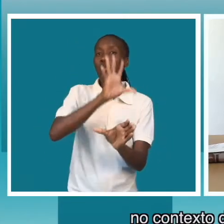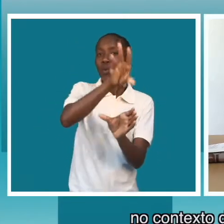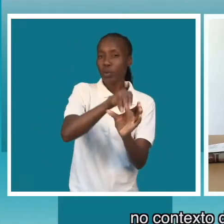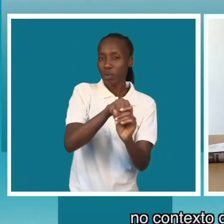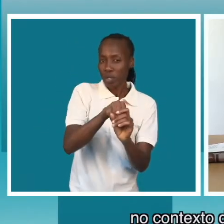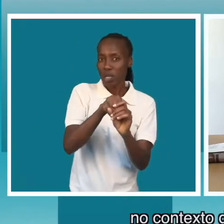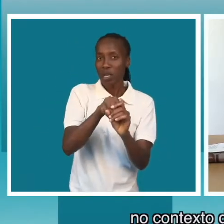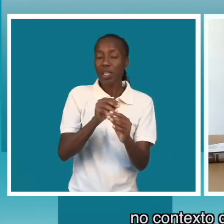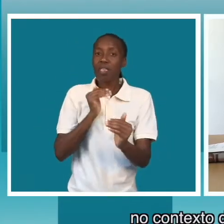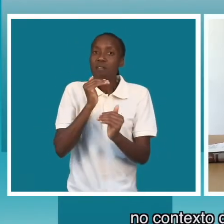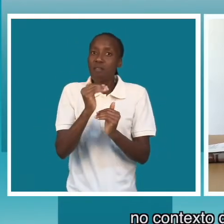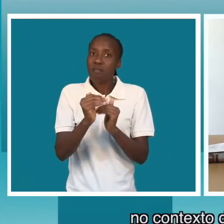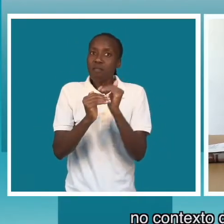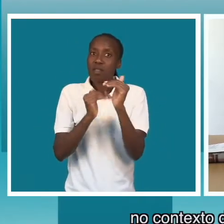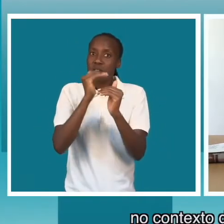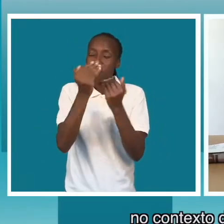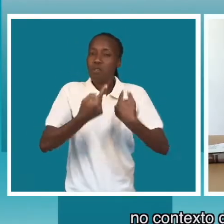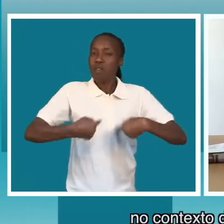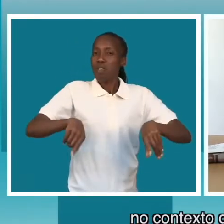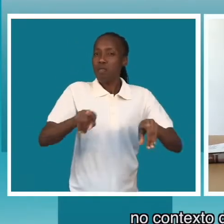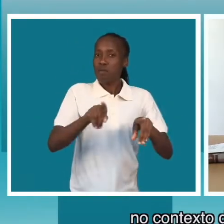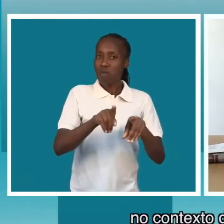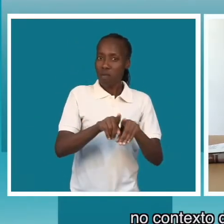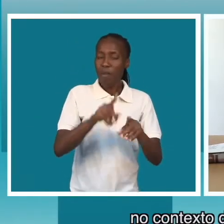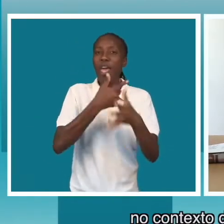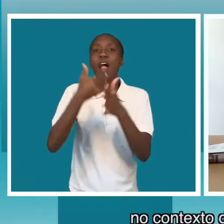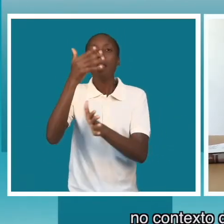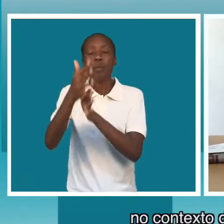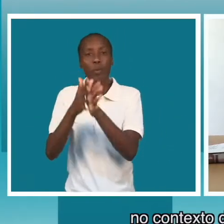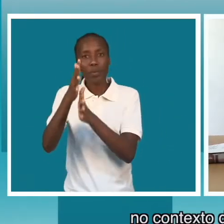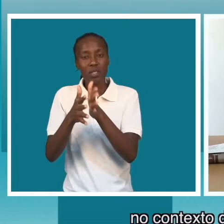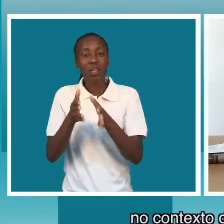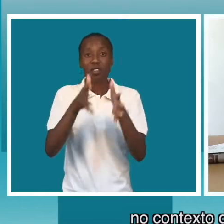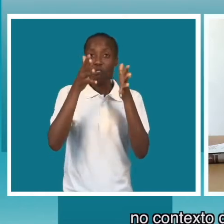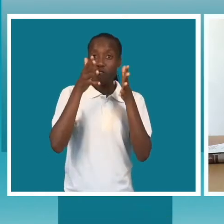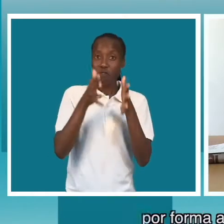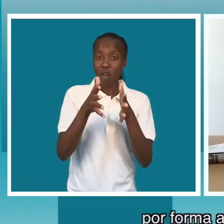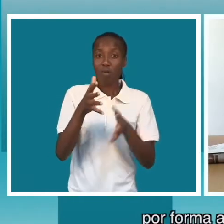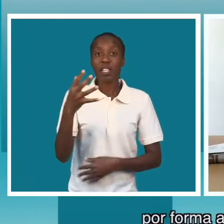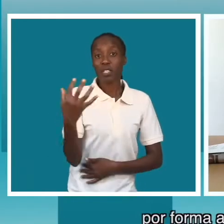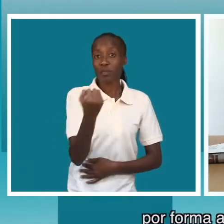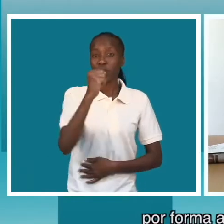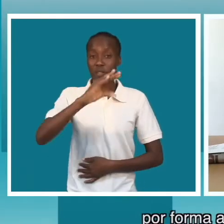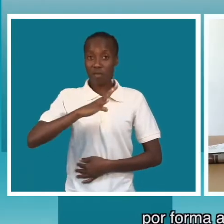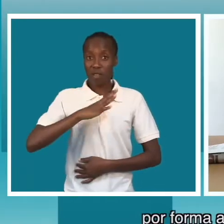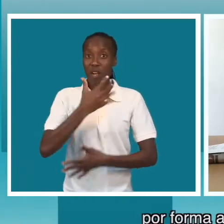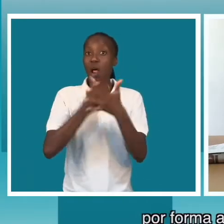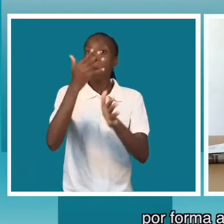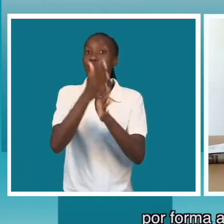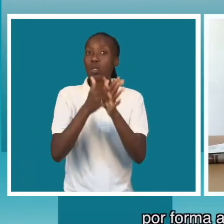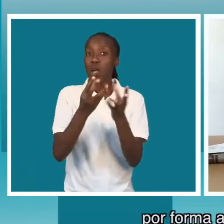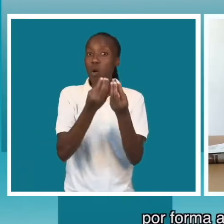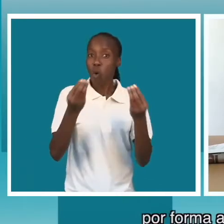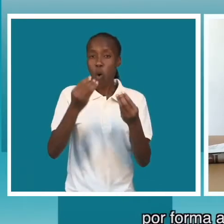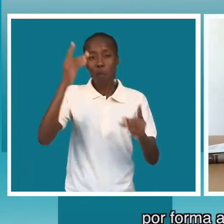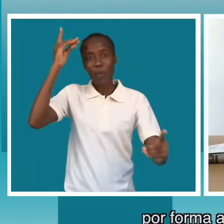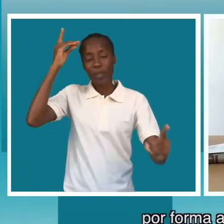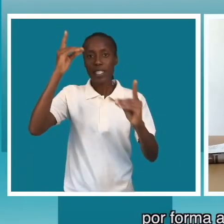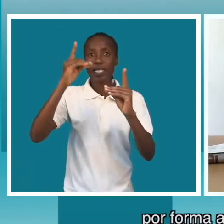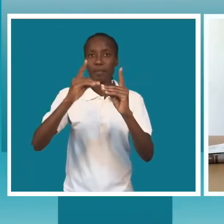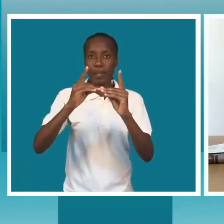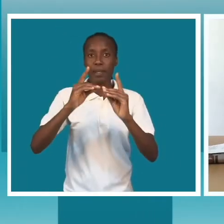inclusão e desenvolver também a língua de sinais de forma que nós tenhamos de língua de sinais como